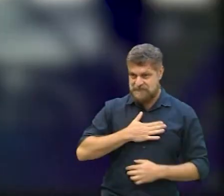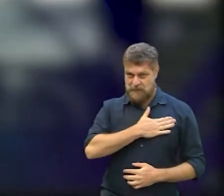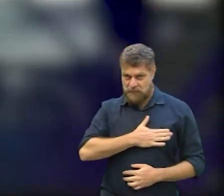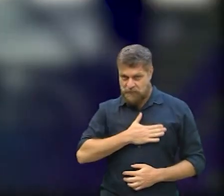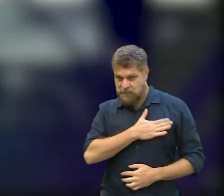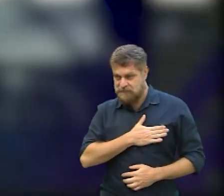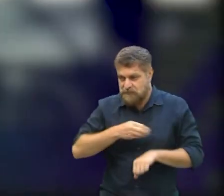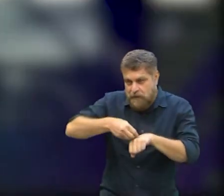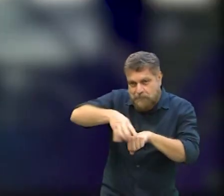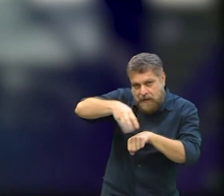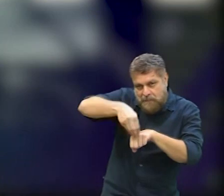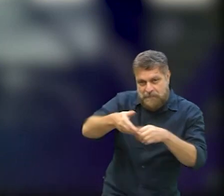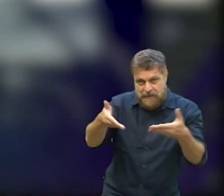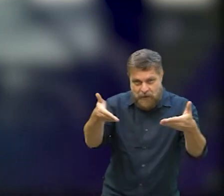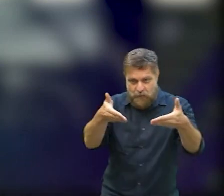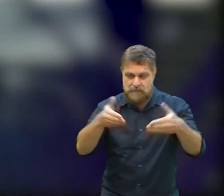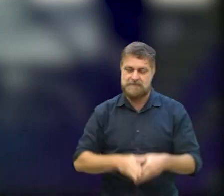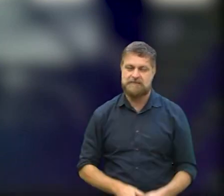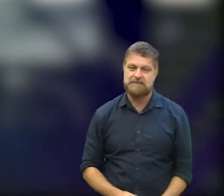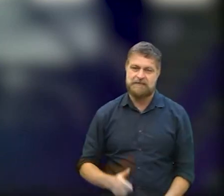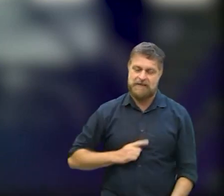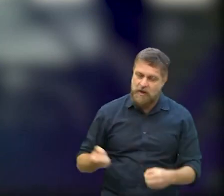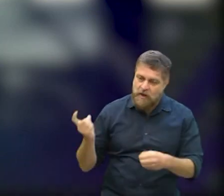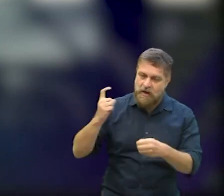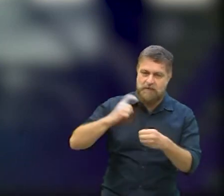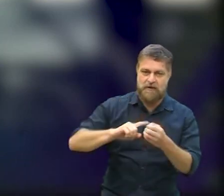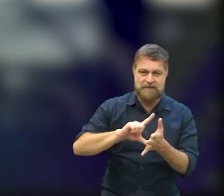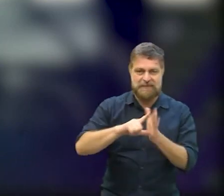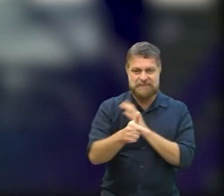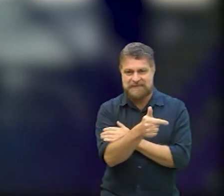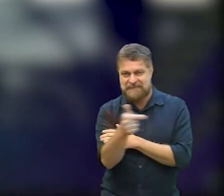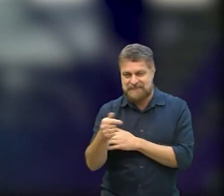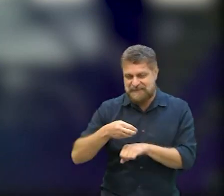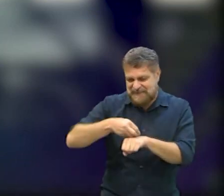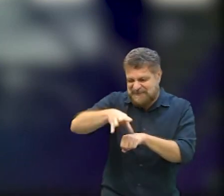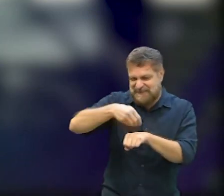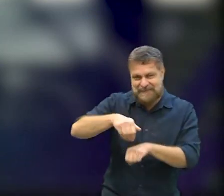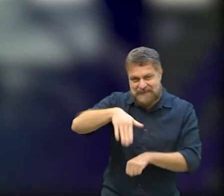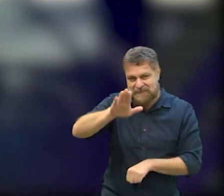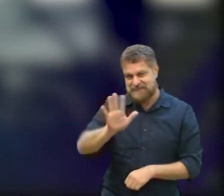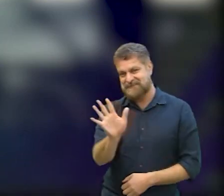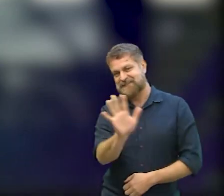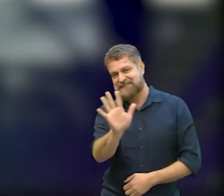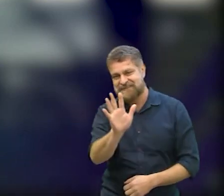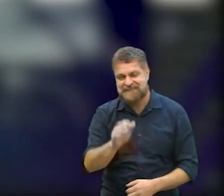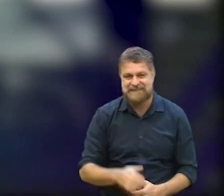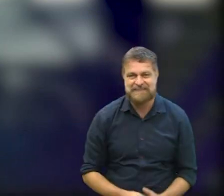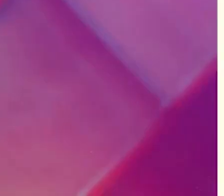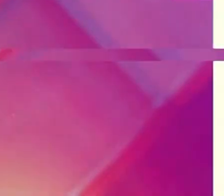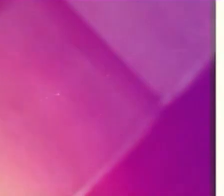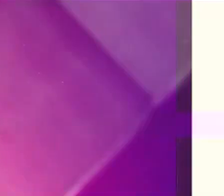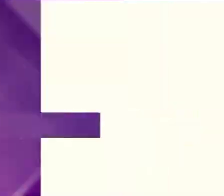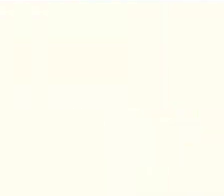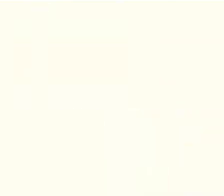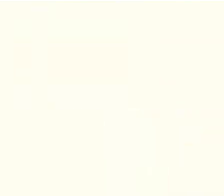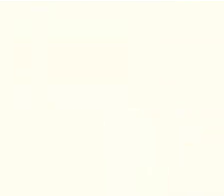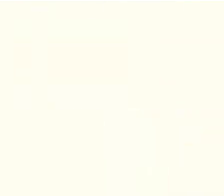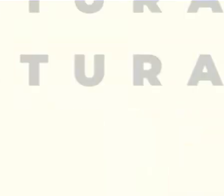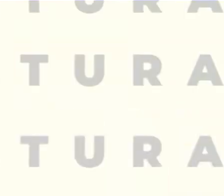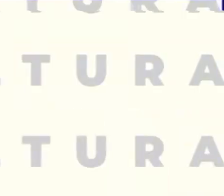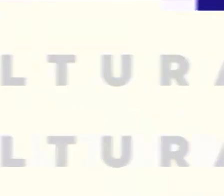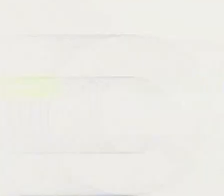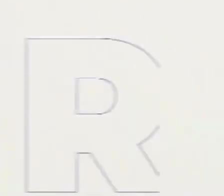Espero que vocês tenham curtido as dicas de hoje e, é claro, eu volto na próxima semana com muito mais. Tchau!